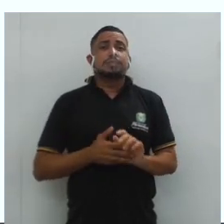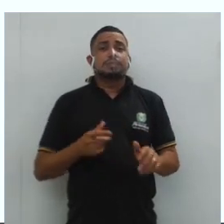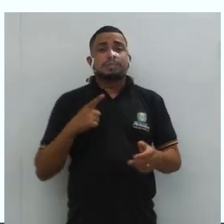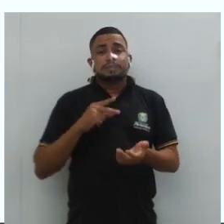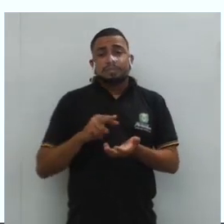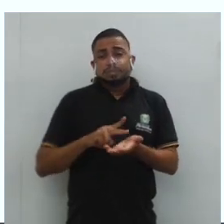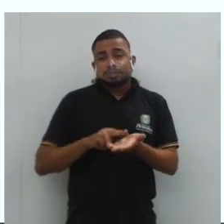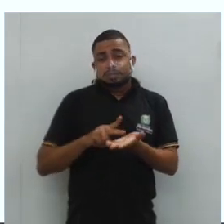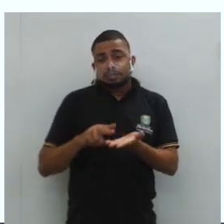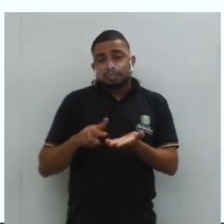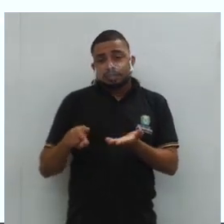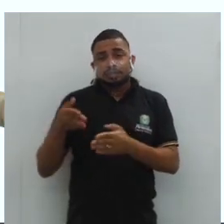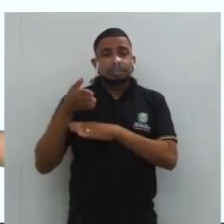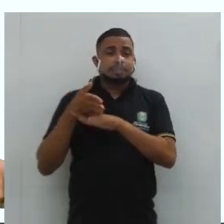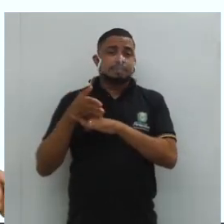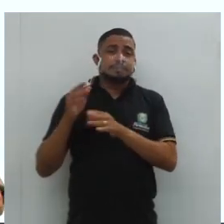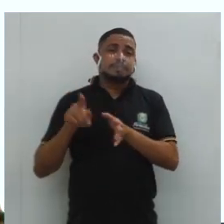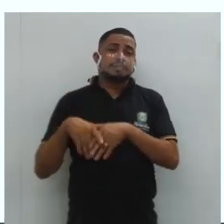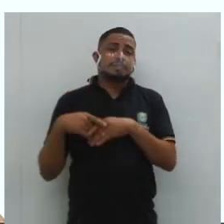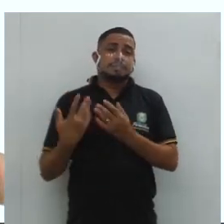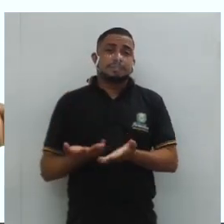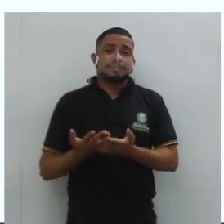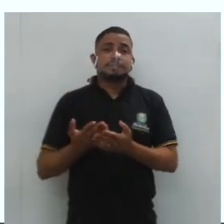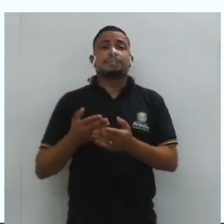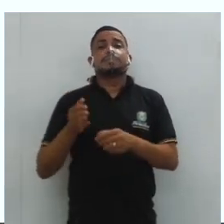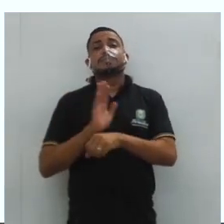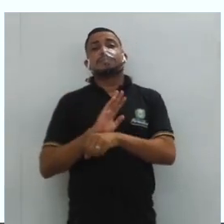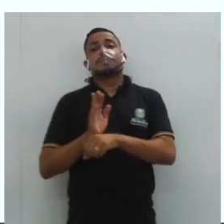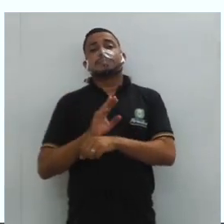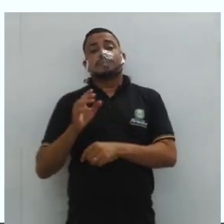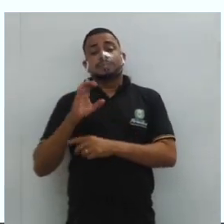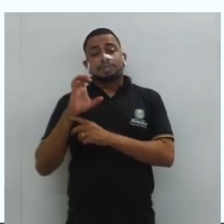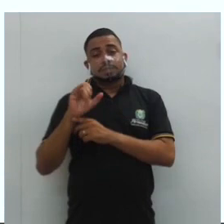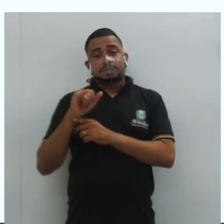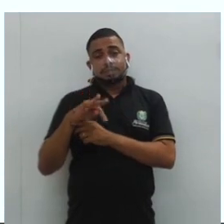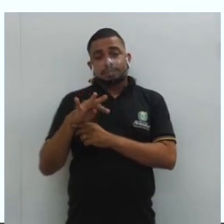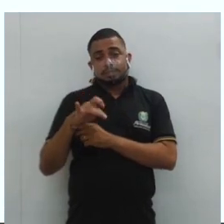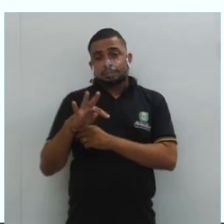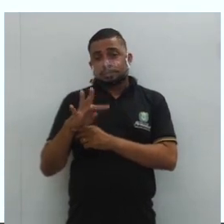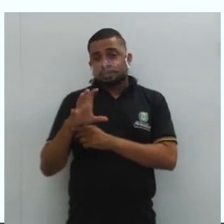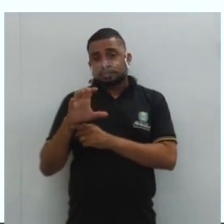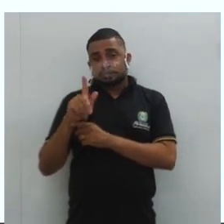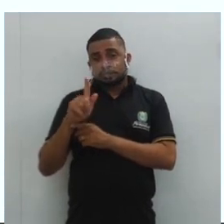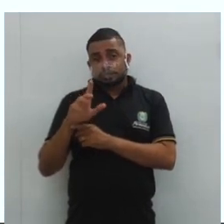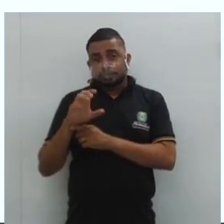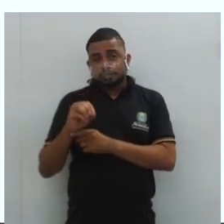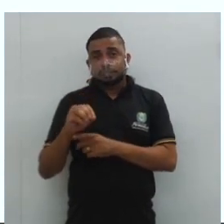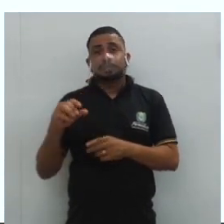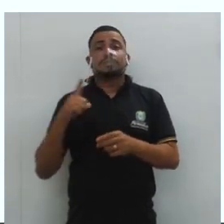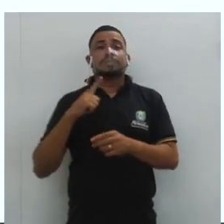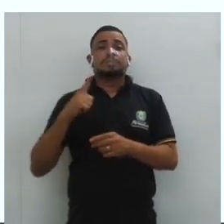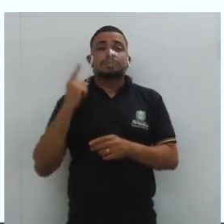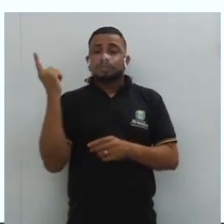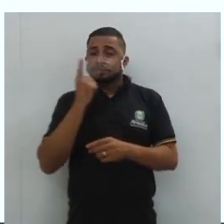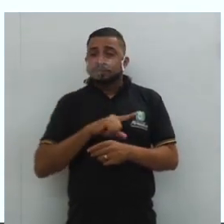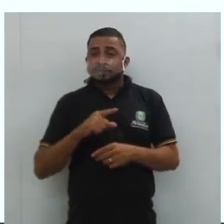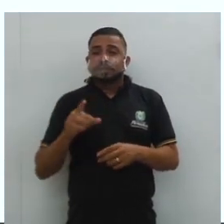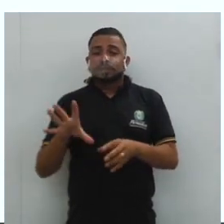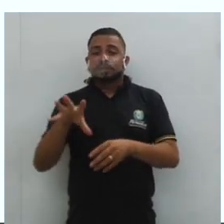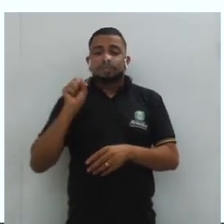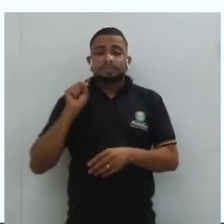sentido de movimento, foi feito com várias câmeras. Né? Então, assim, a partir do cinematógrafo dos irmãos Lumière,